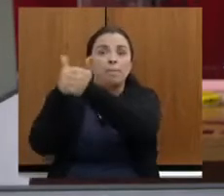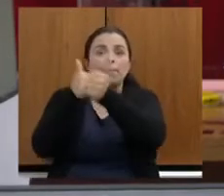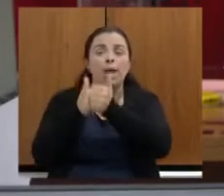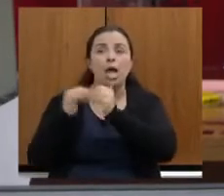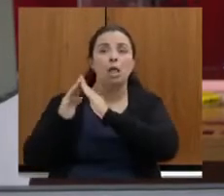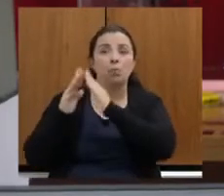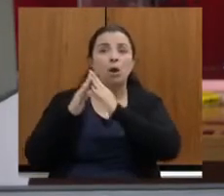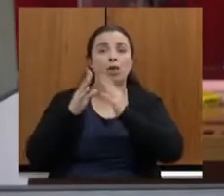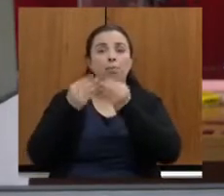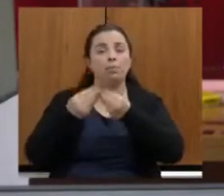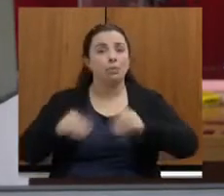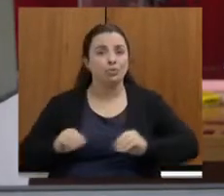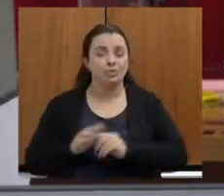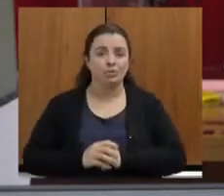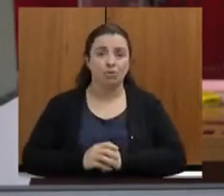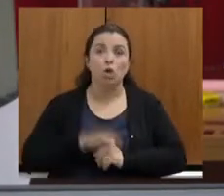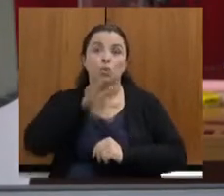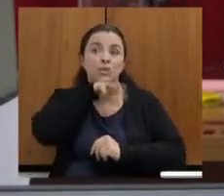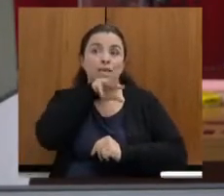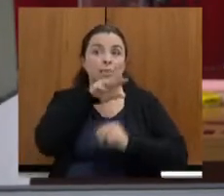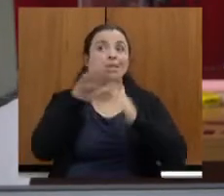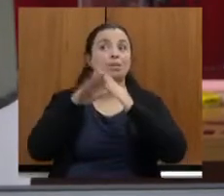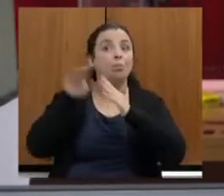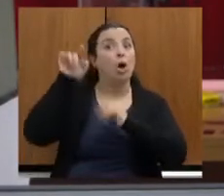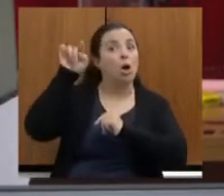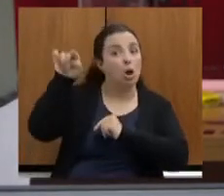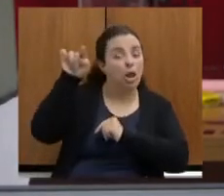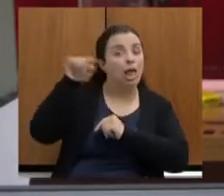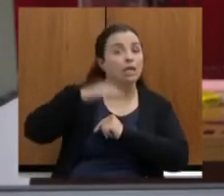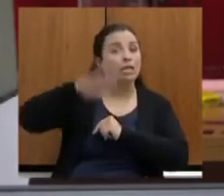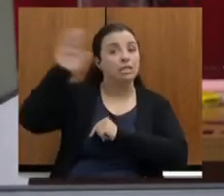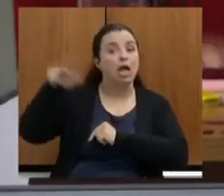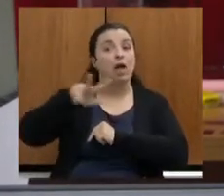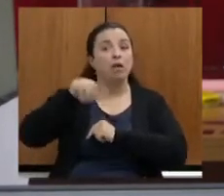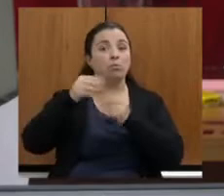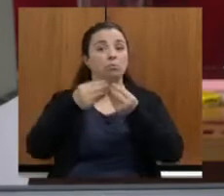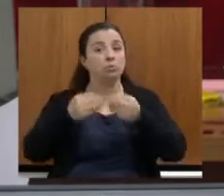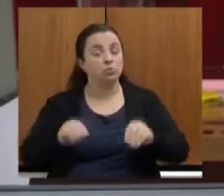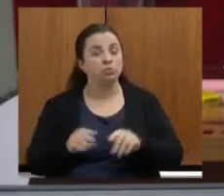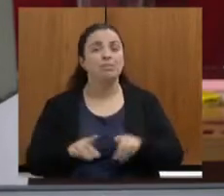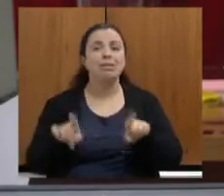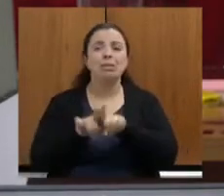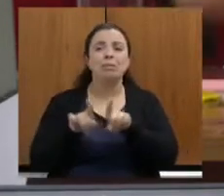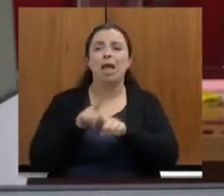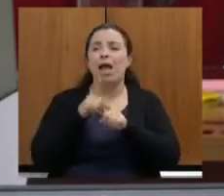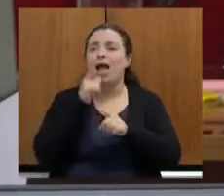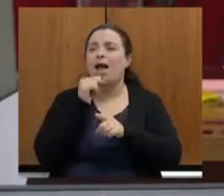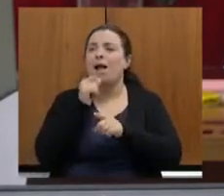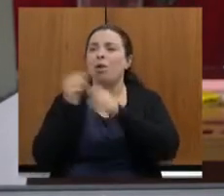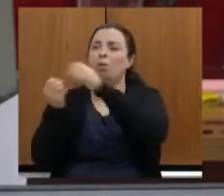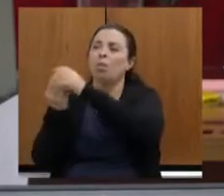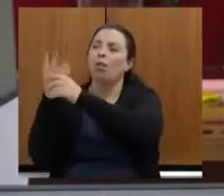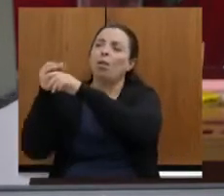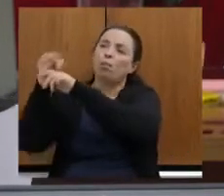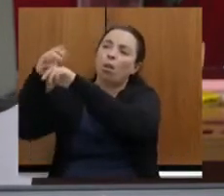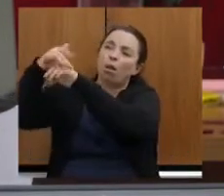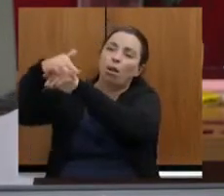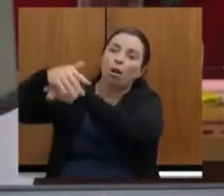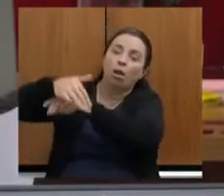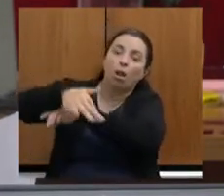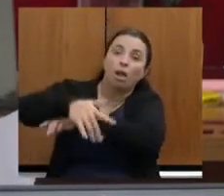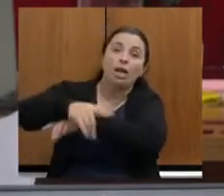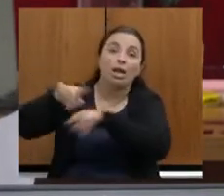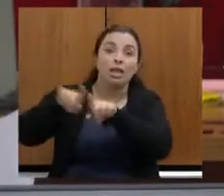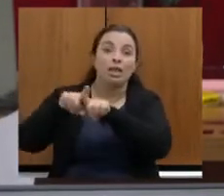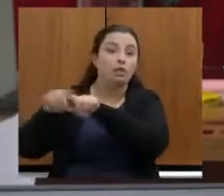os animais que moram lá na Serra do Curral e a fonte de várias nascentes inclusive que abastecem a cidade